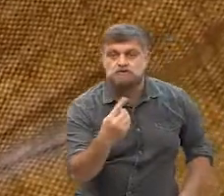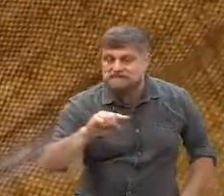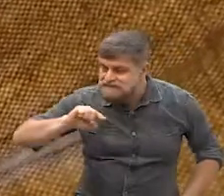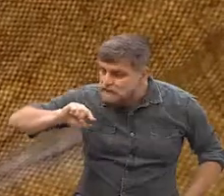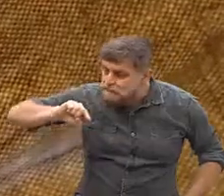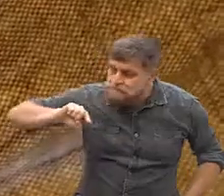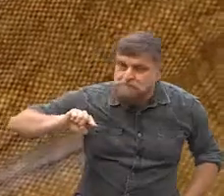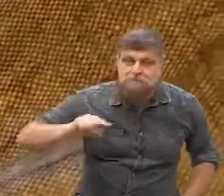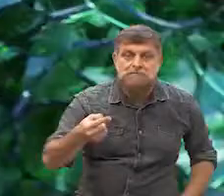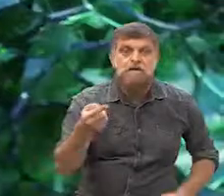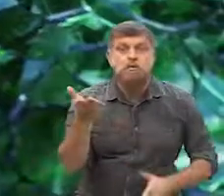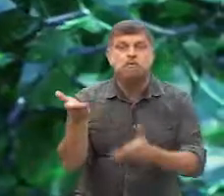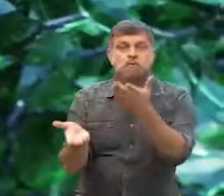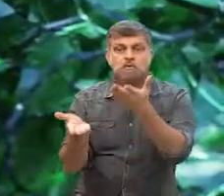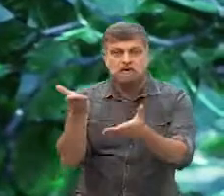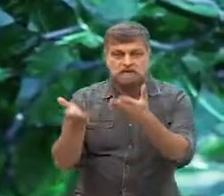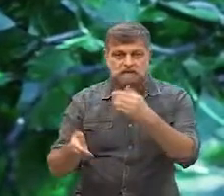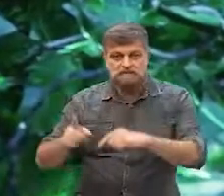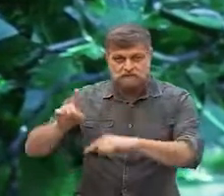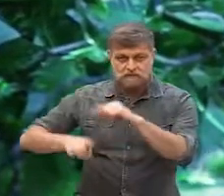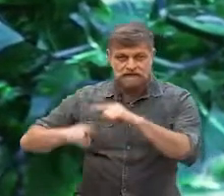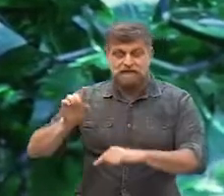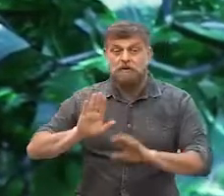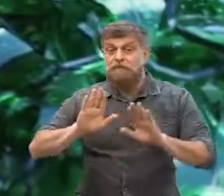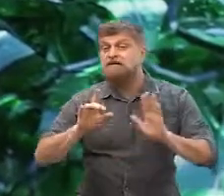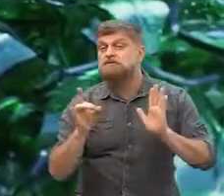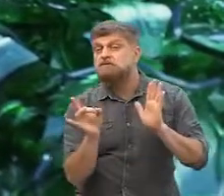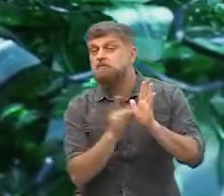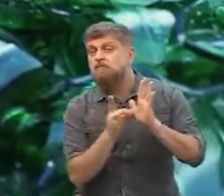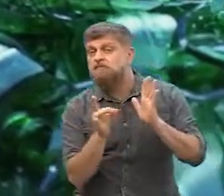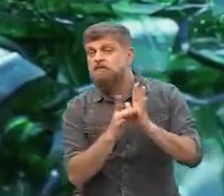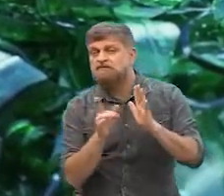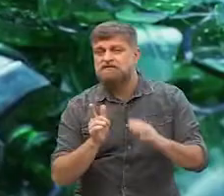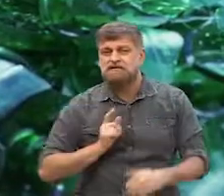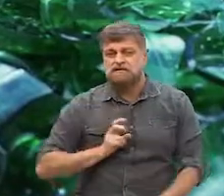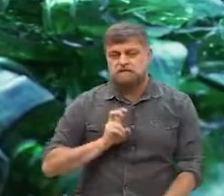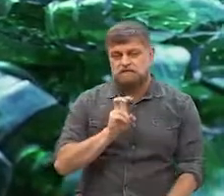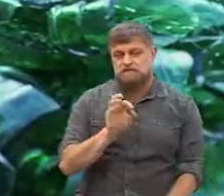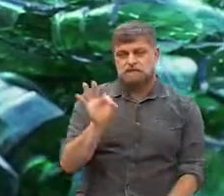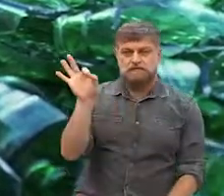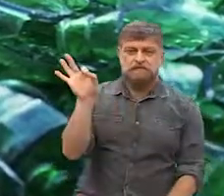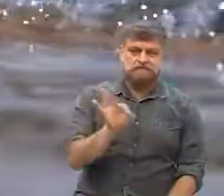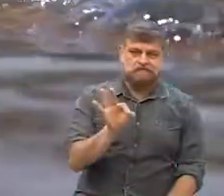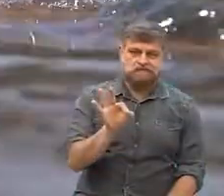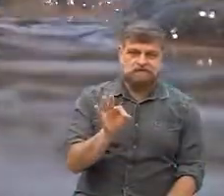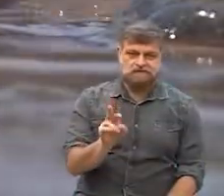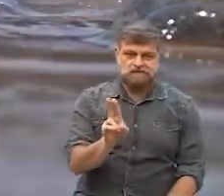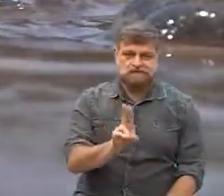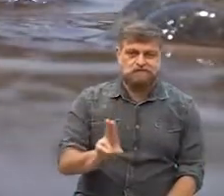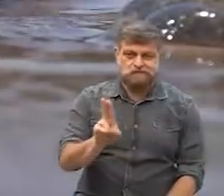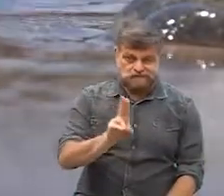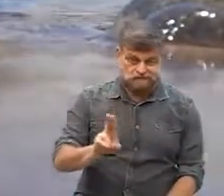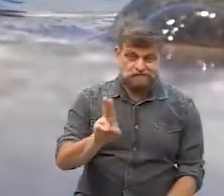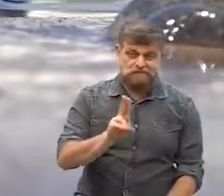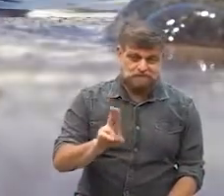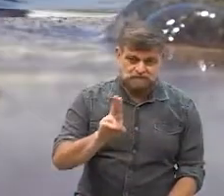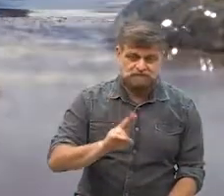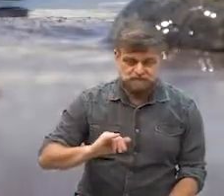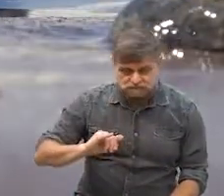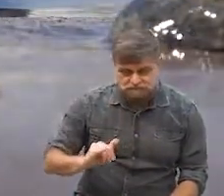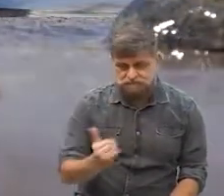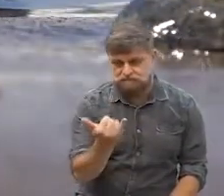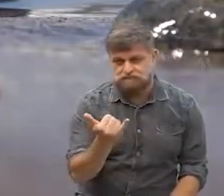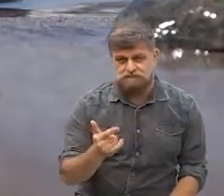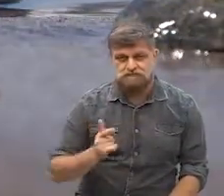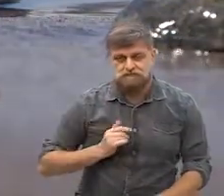toneladas deste material. O vidro, por sua vez, tem menos de 50% de reaproveitamento e